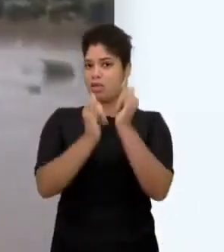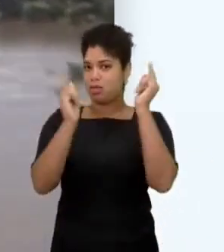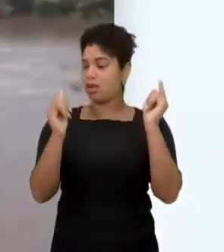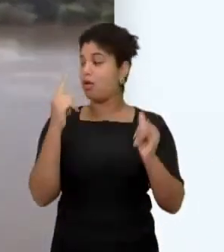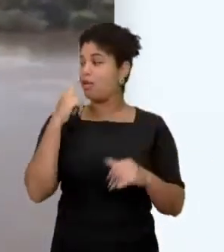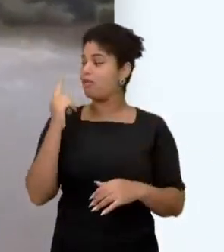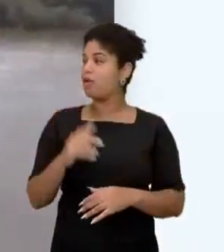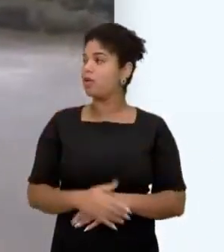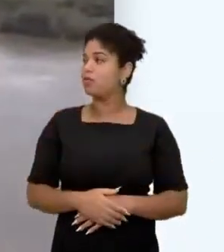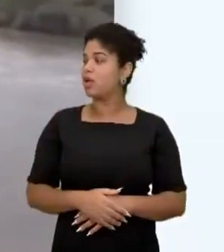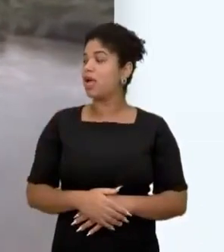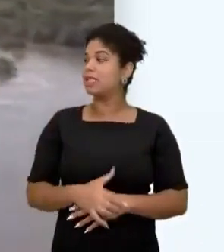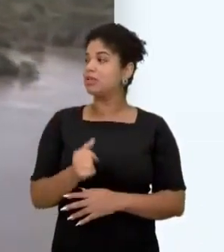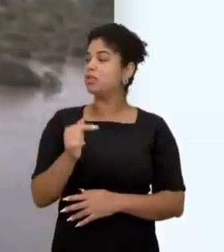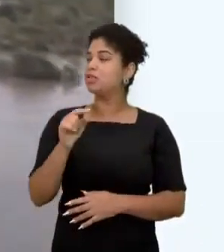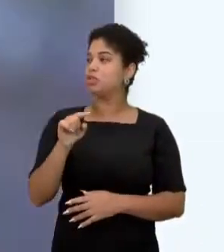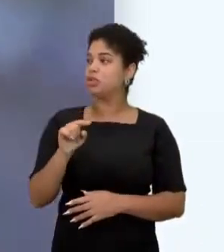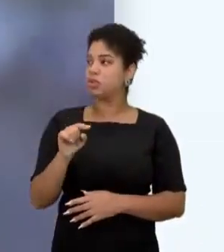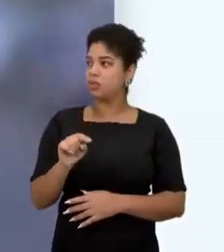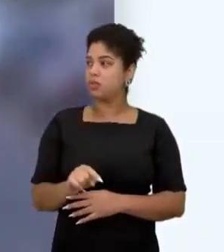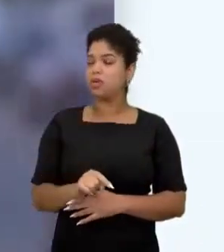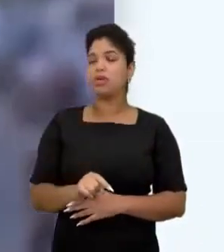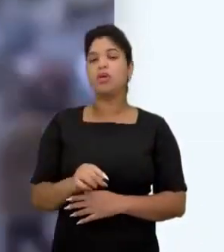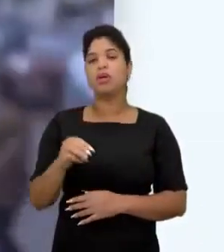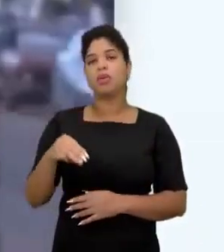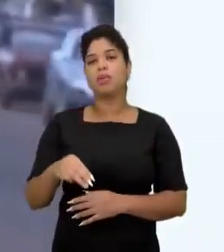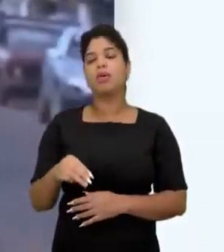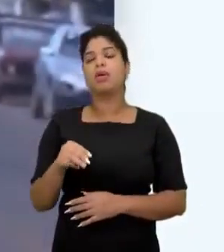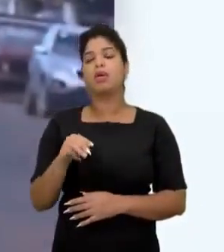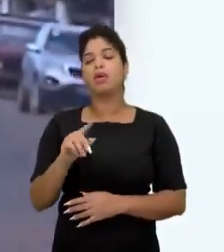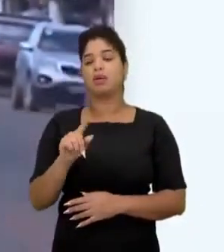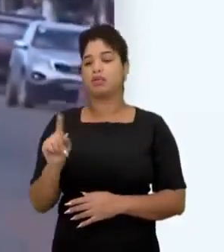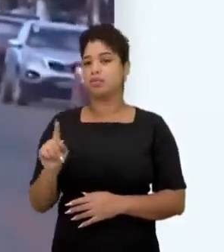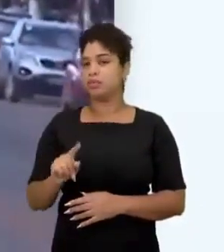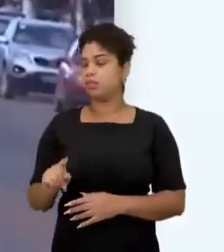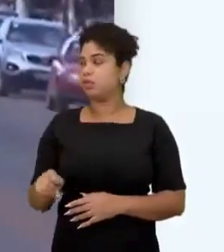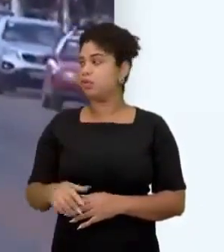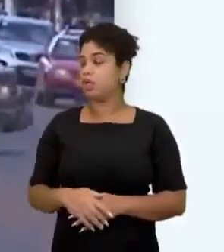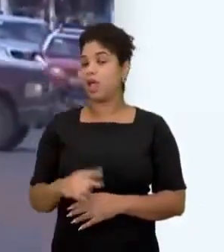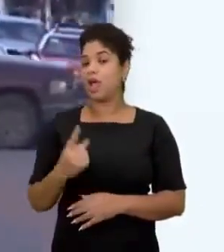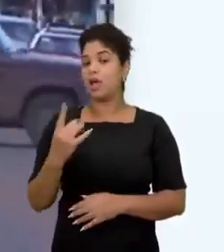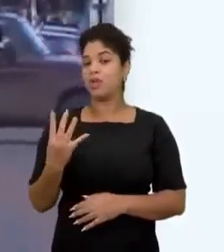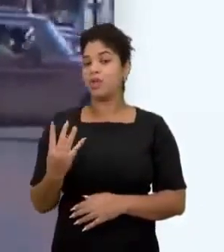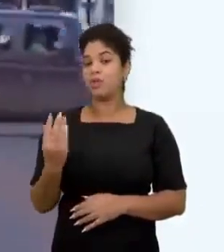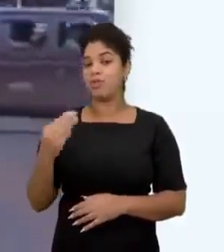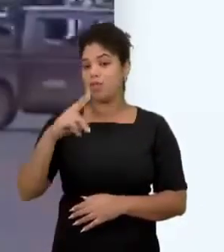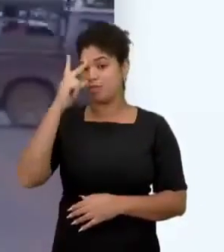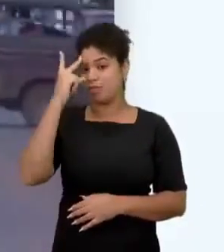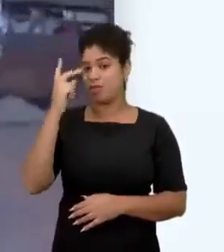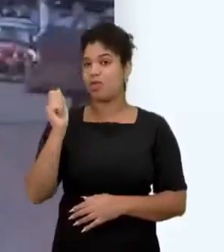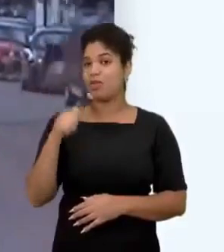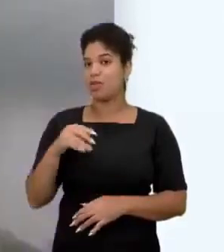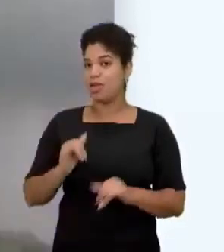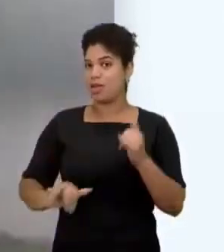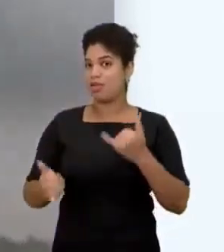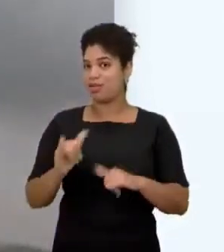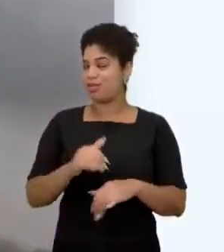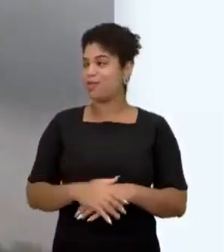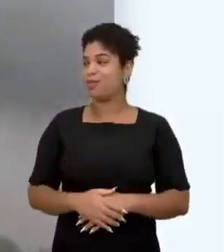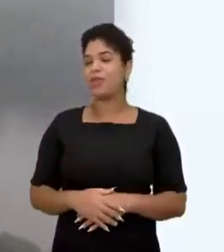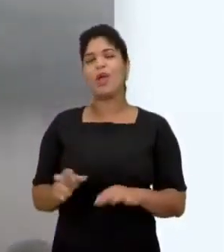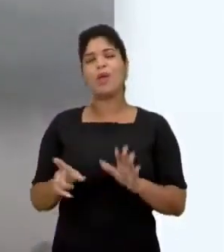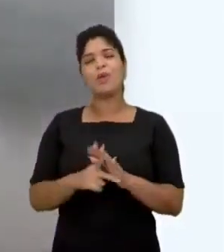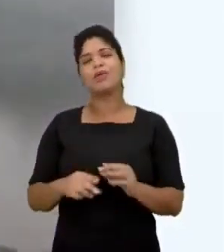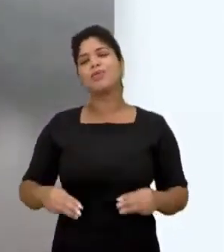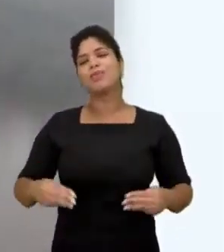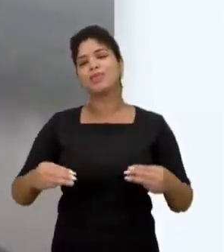gerar cerca de 7.000 megawatts e atender mais de 14 milhões de pessoas. Segundo o Ministério de Minas e Energia, a